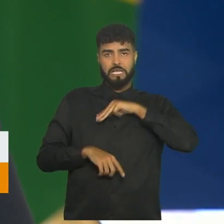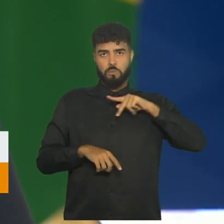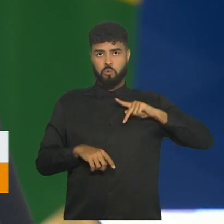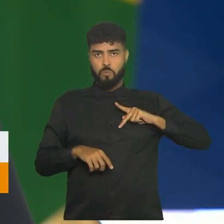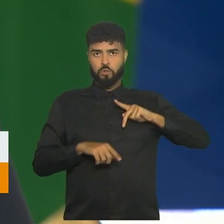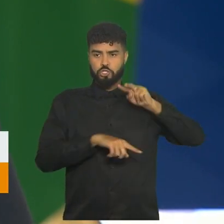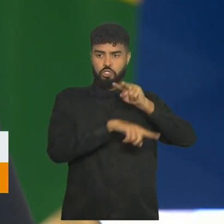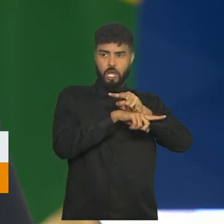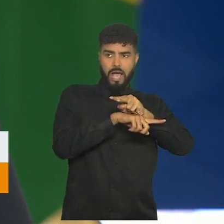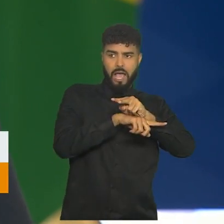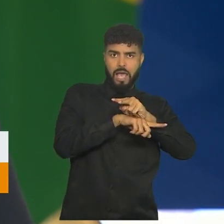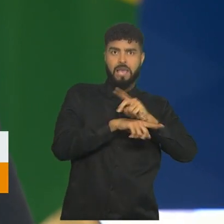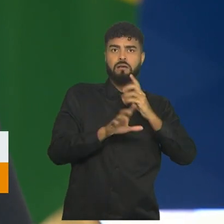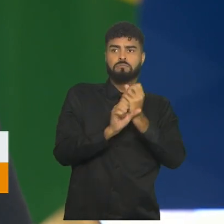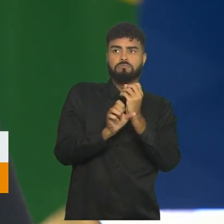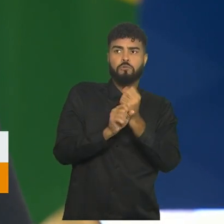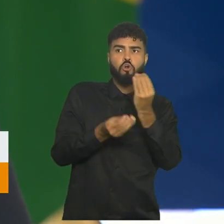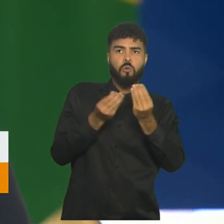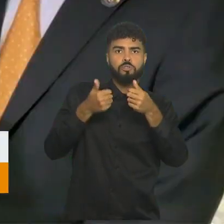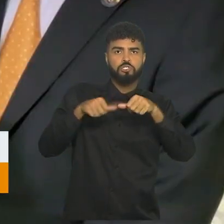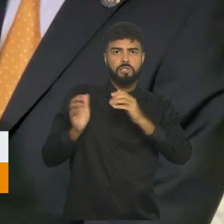vacinação pediátrica. Vamos assistir.